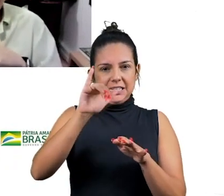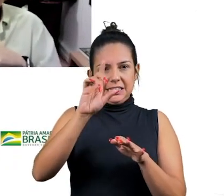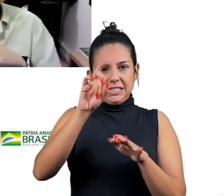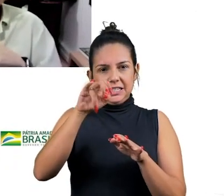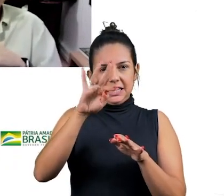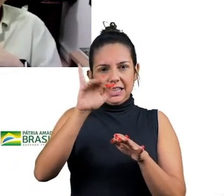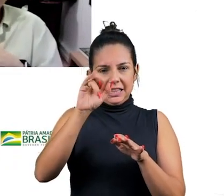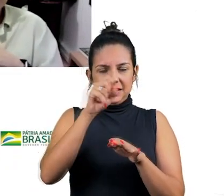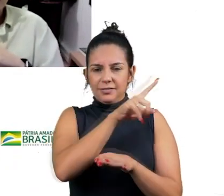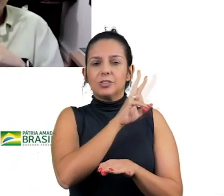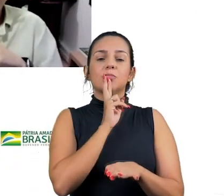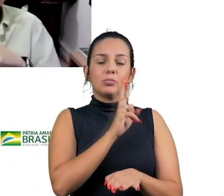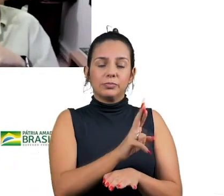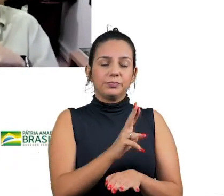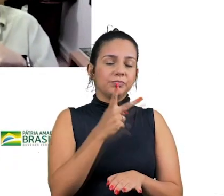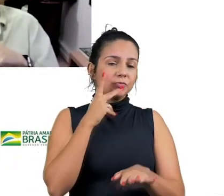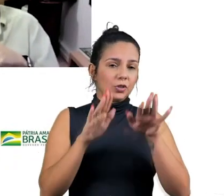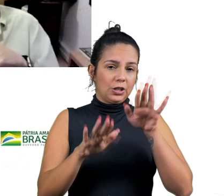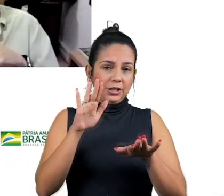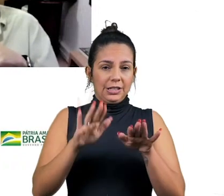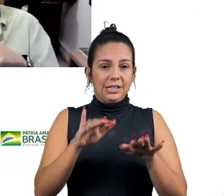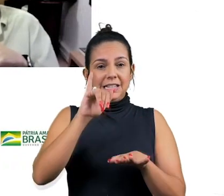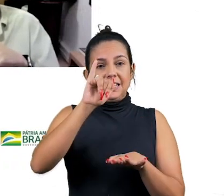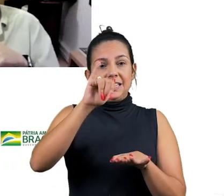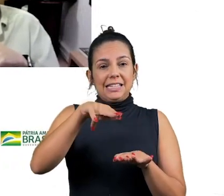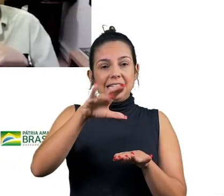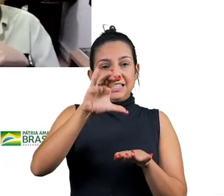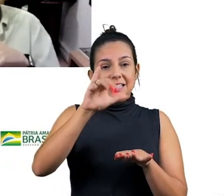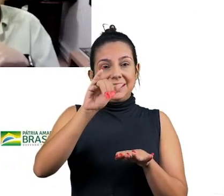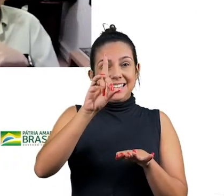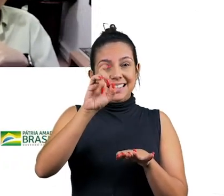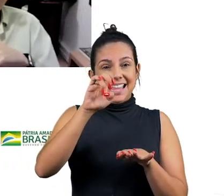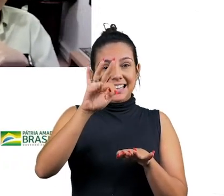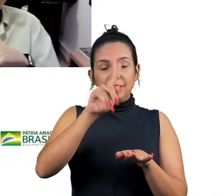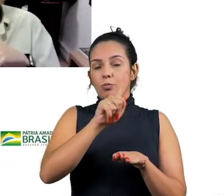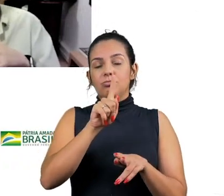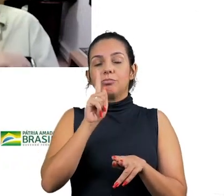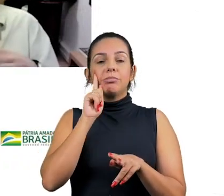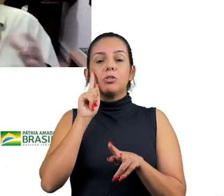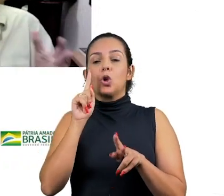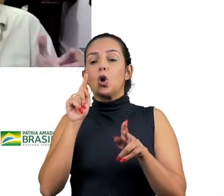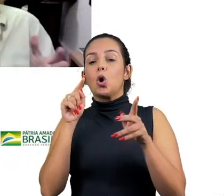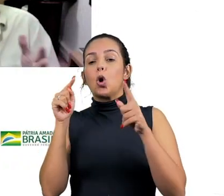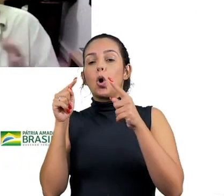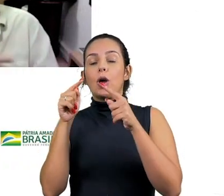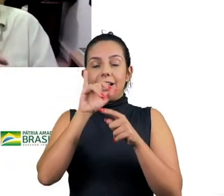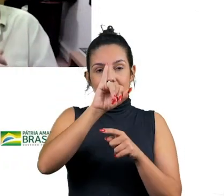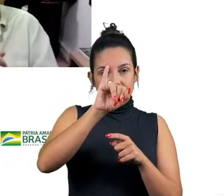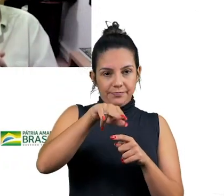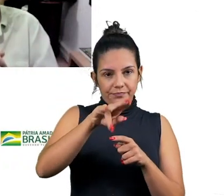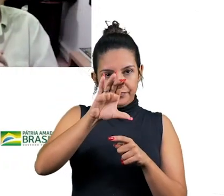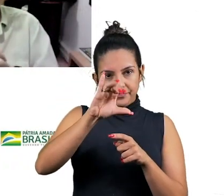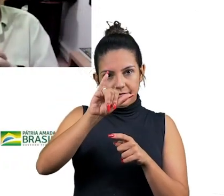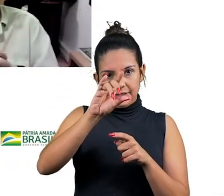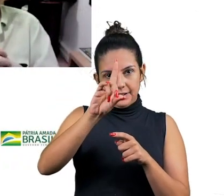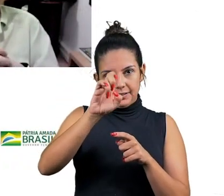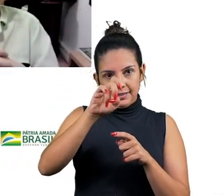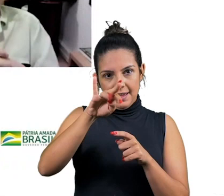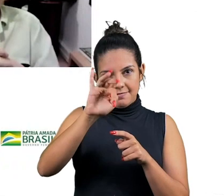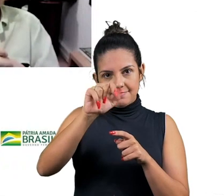Olha, depende, porque o incidental não tem a ver com populismo. E o próprio populismo é uma categoria muito